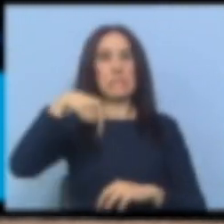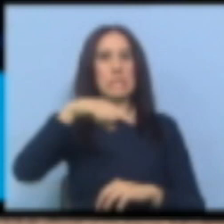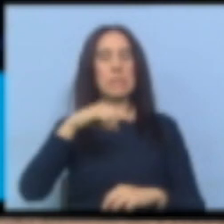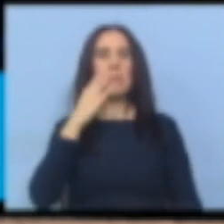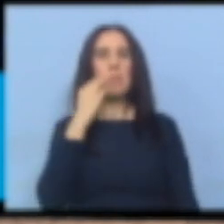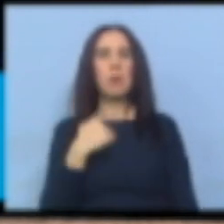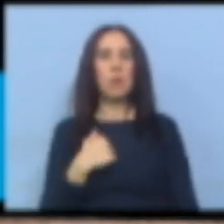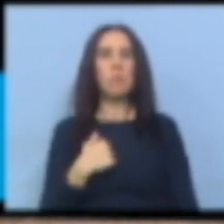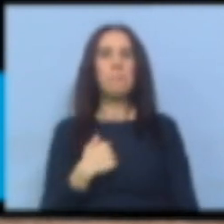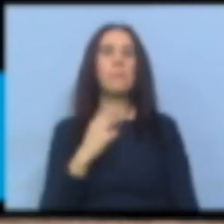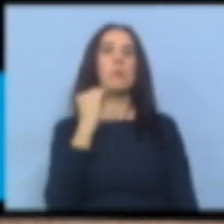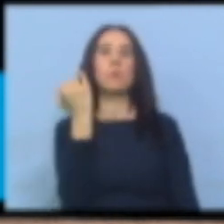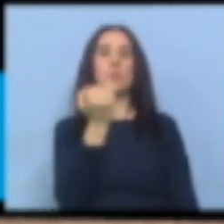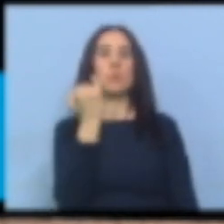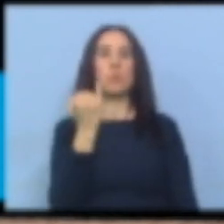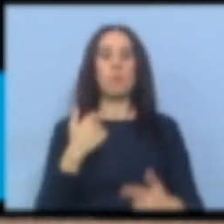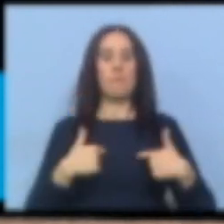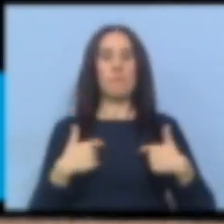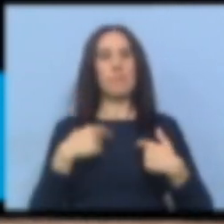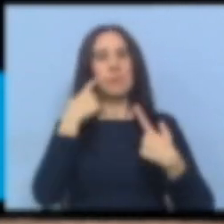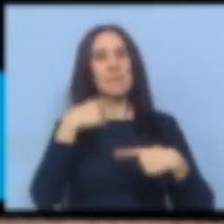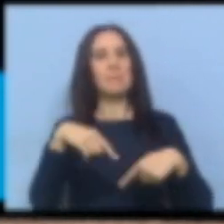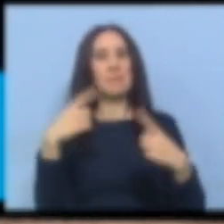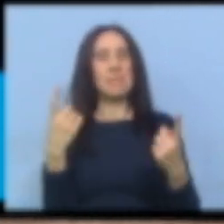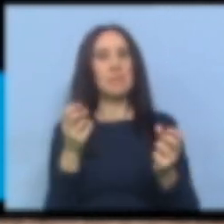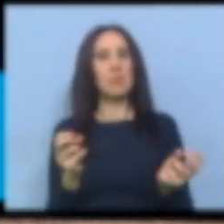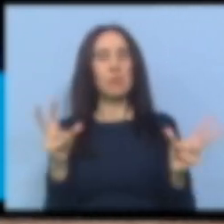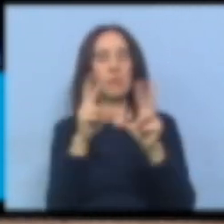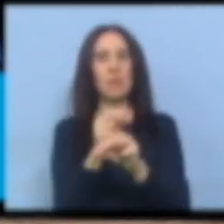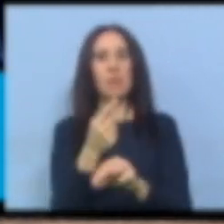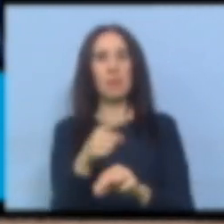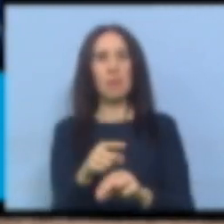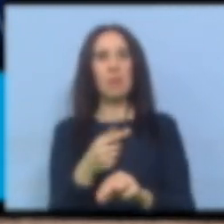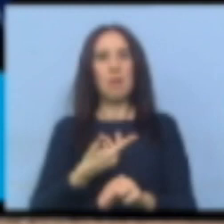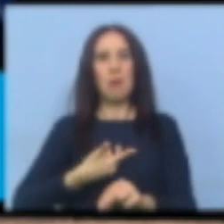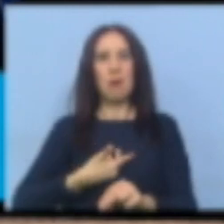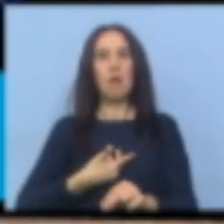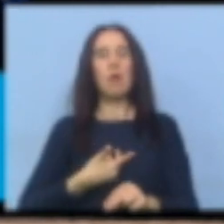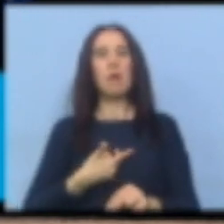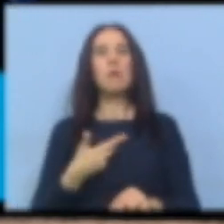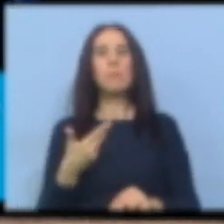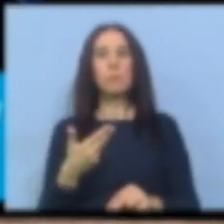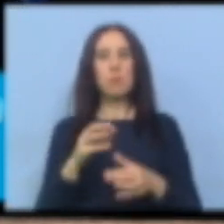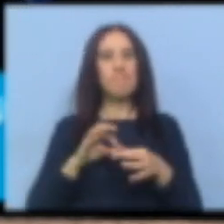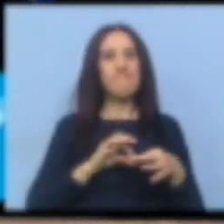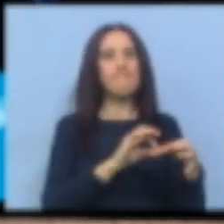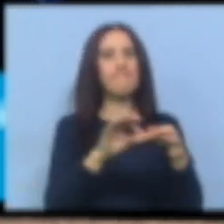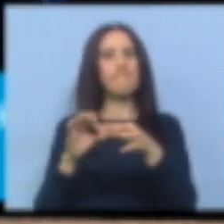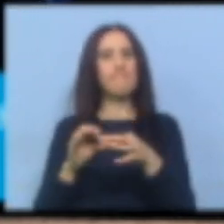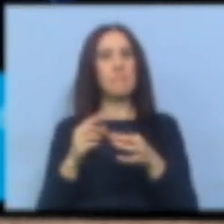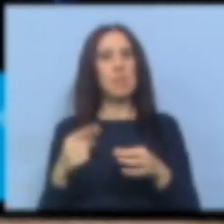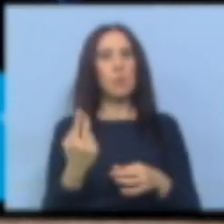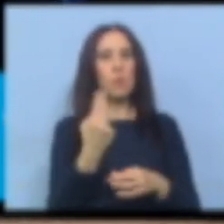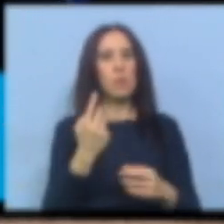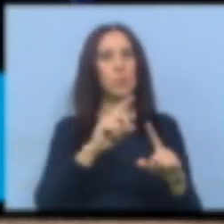penso que o Instituto não só ele se apresenta com esta novidade de ser o resultado da colaboração de outras